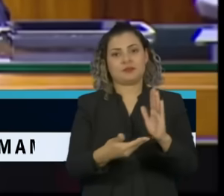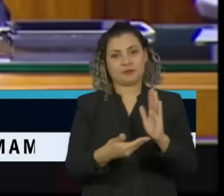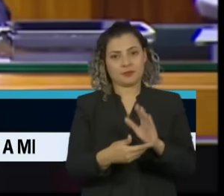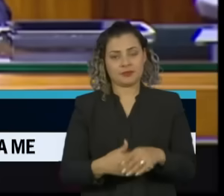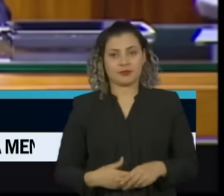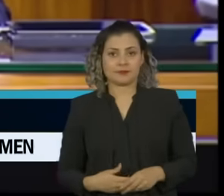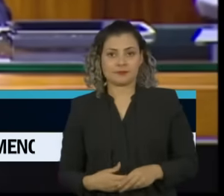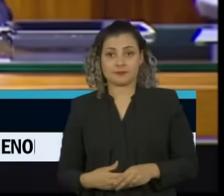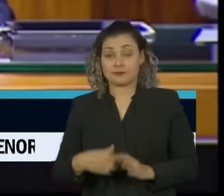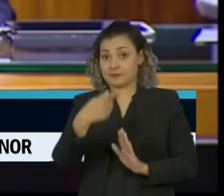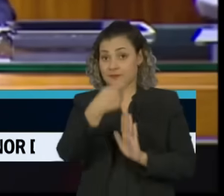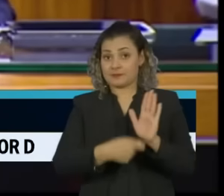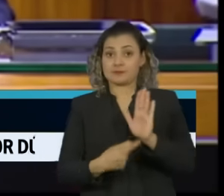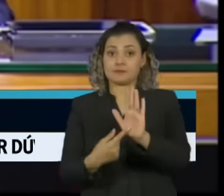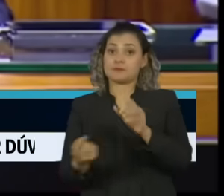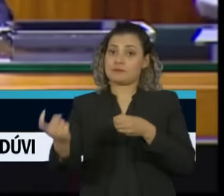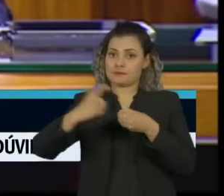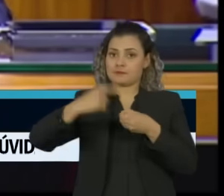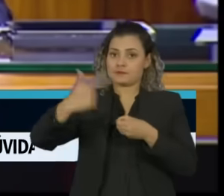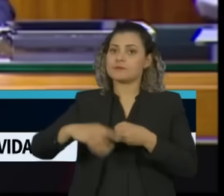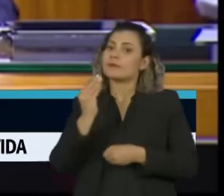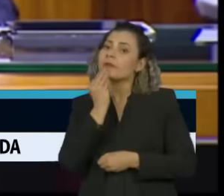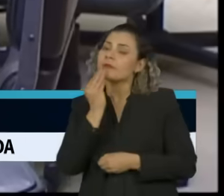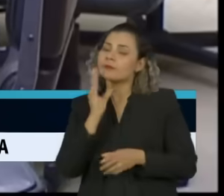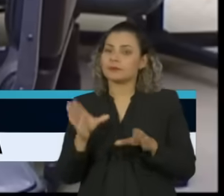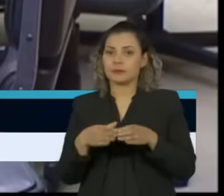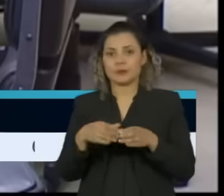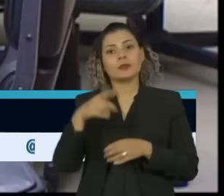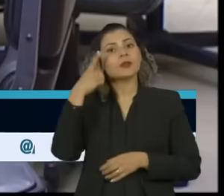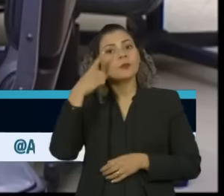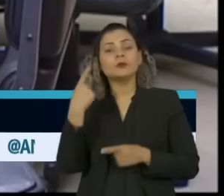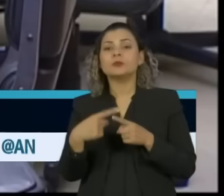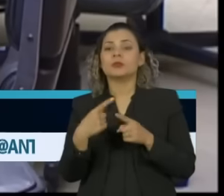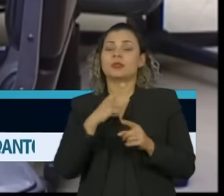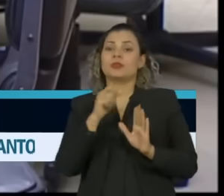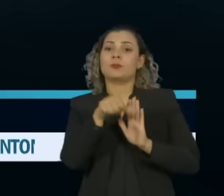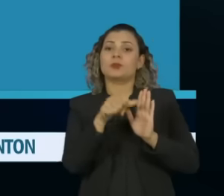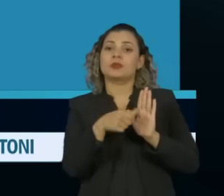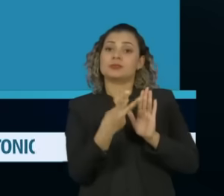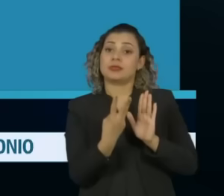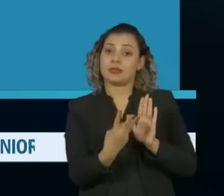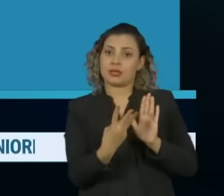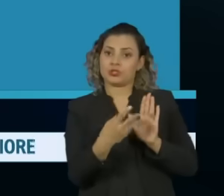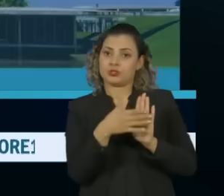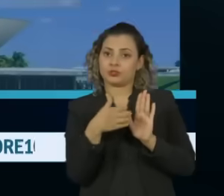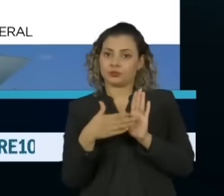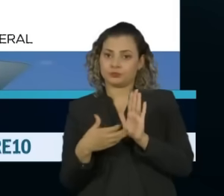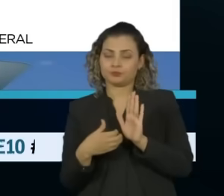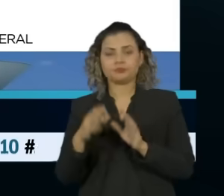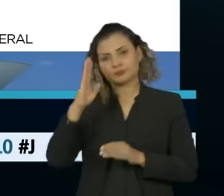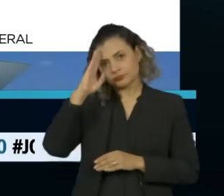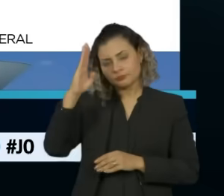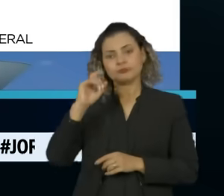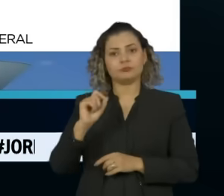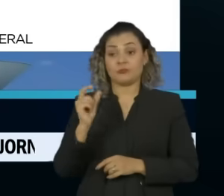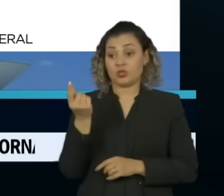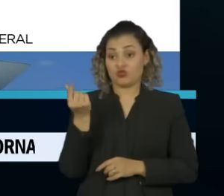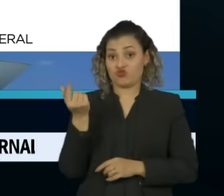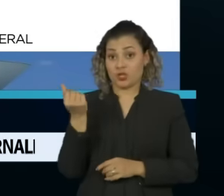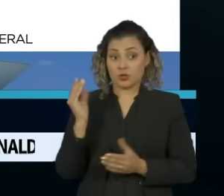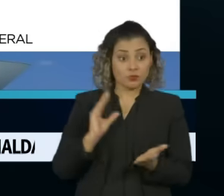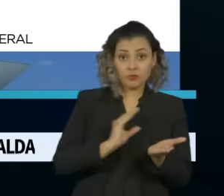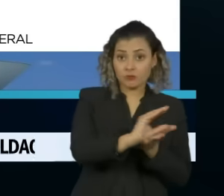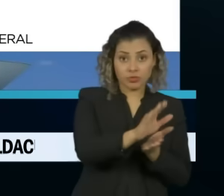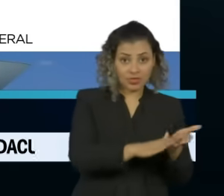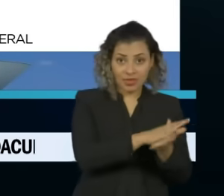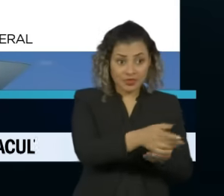Deputados. O texto tem que voltar para a apreciação dos deputados porque foram feitas 3 mudanças. A principal determina que o dinheiro não repassado